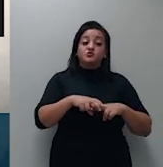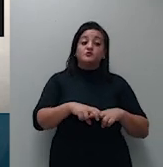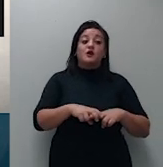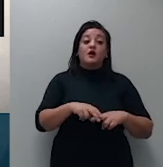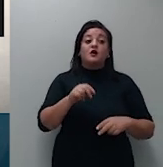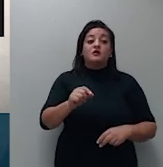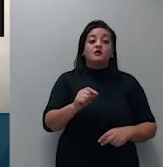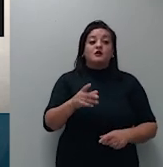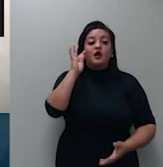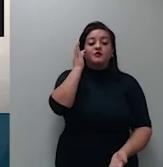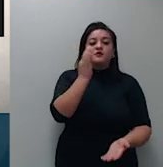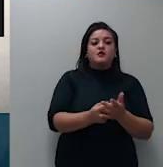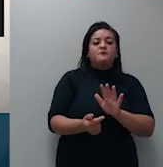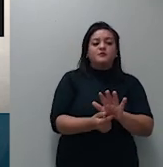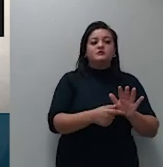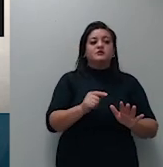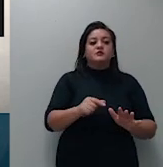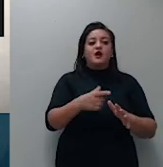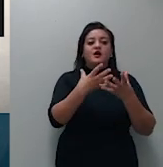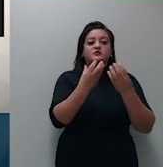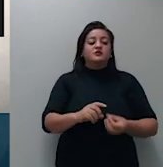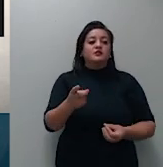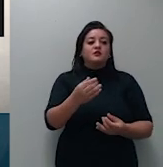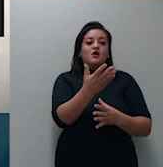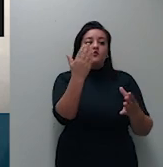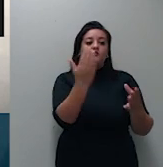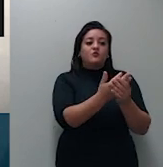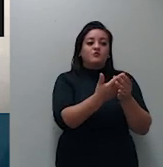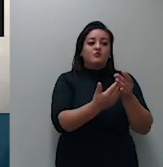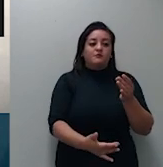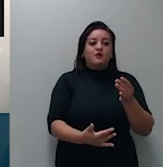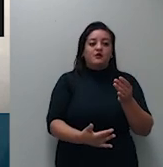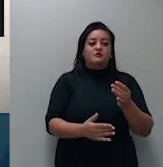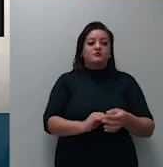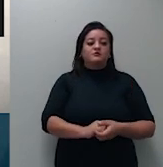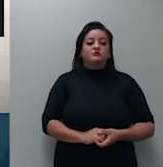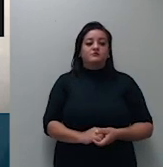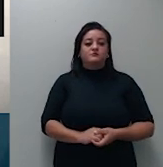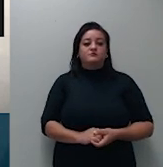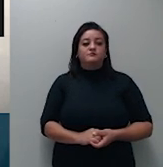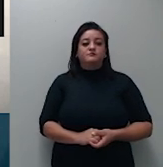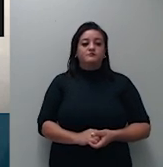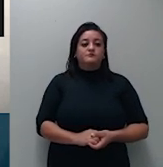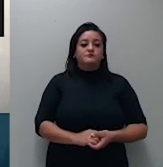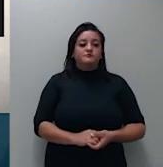justificada teoria da aparece eu rejeito os embargos de declaração